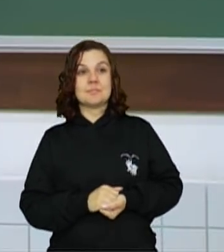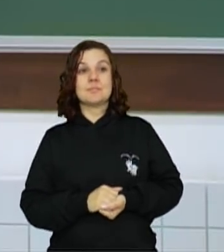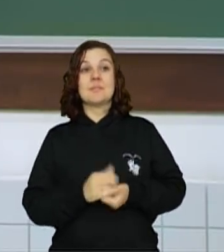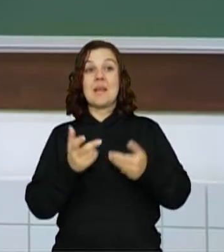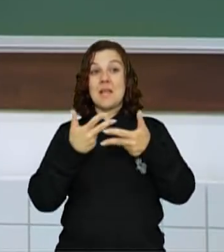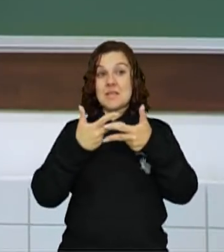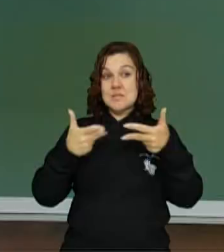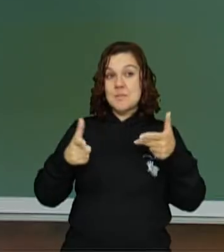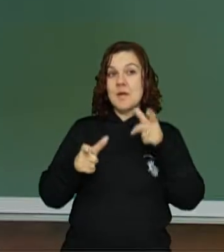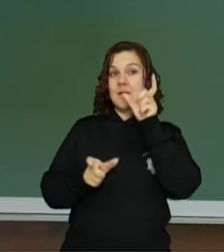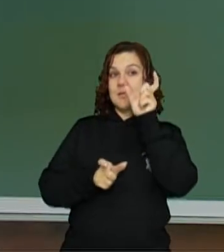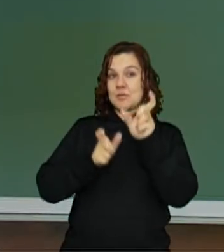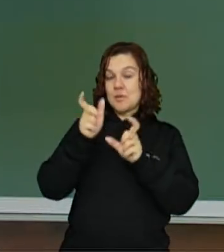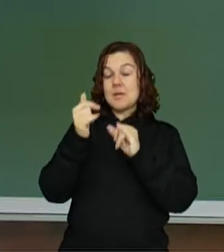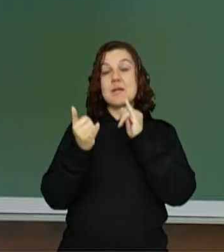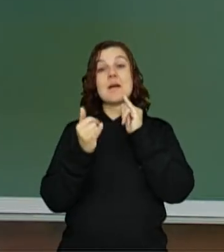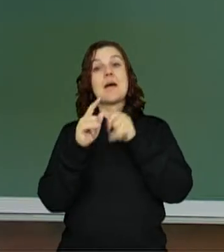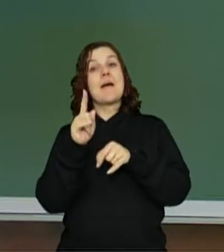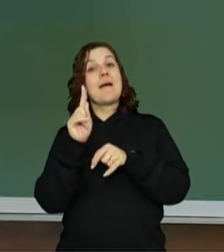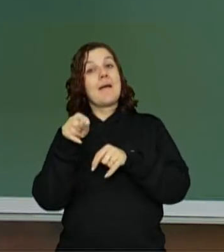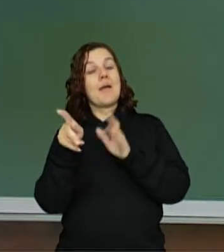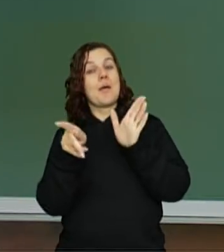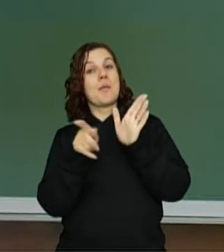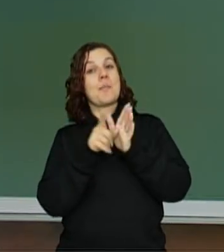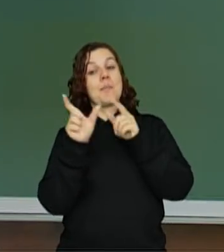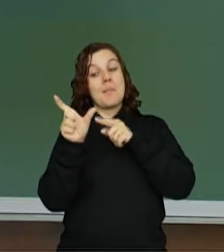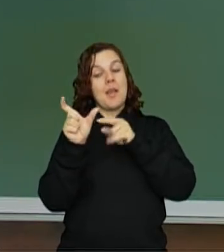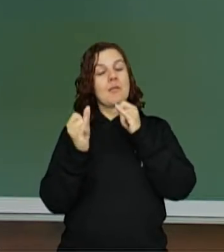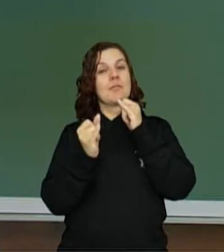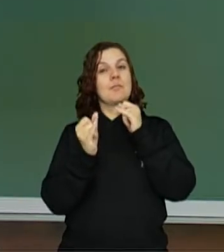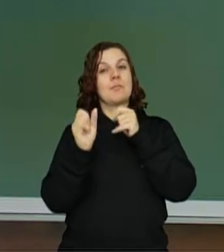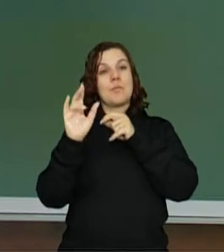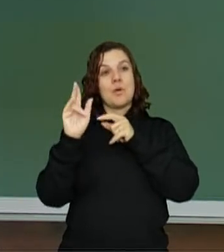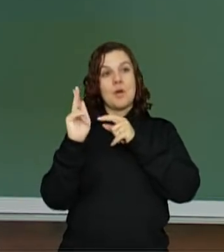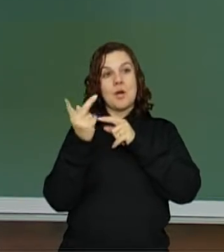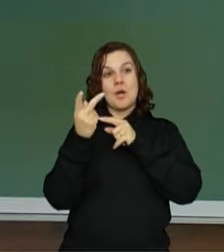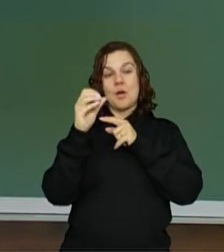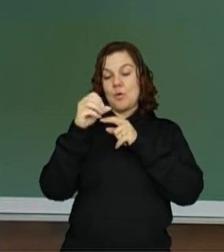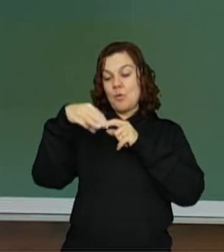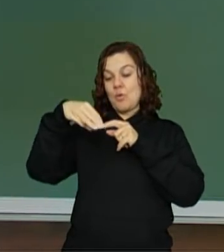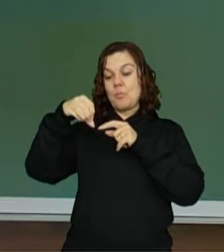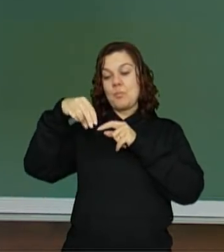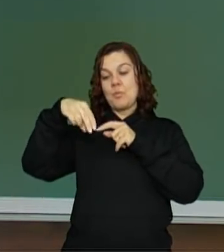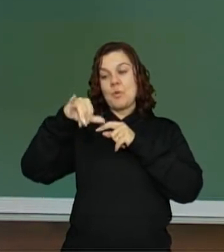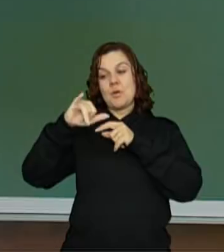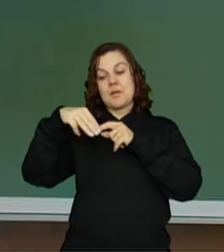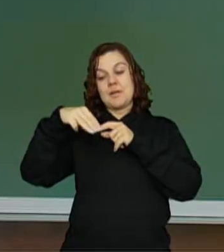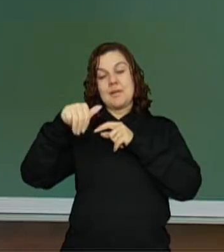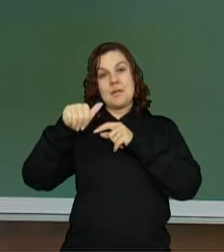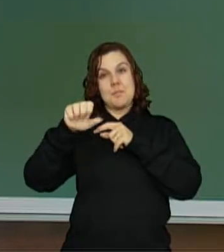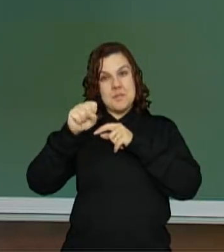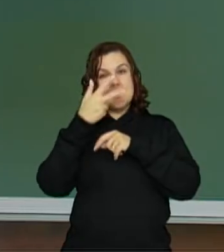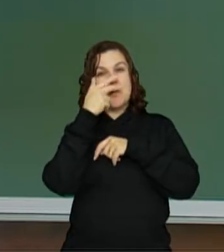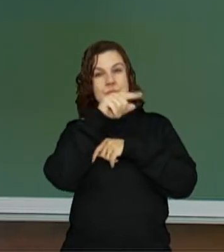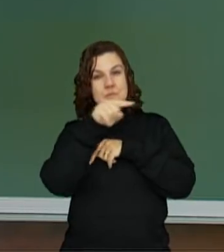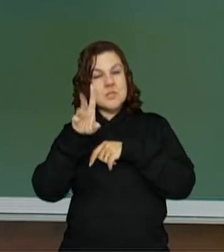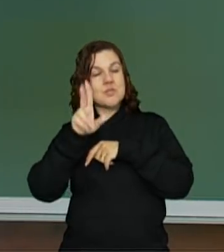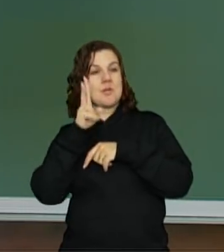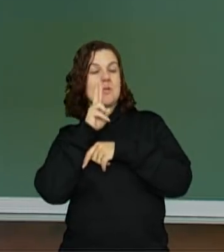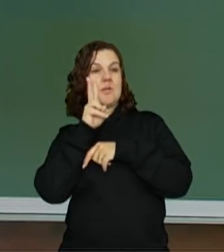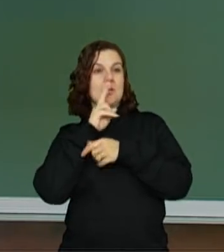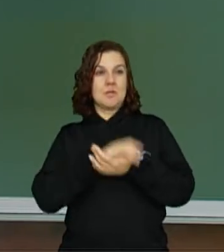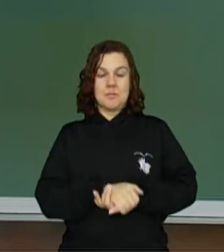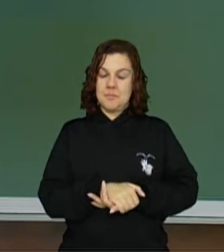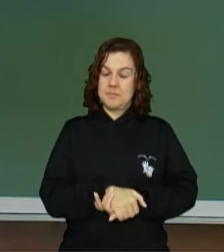As demais alternativas apresentam palavras homônimas, que eu acredito que vocês já devem